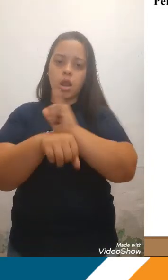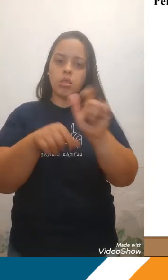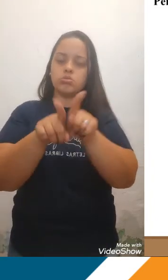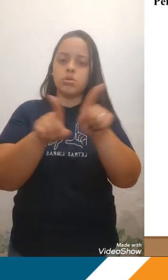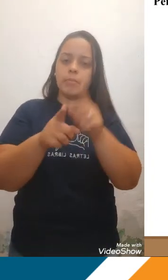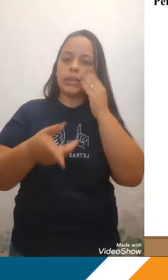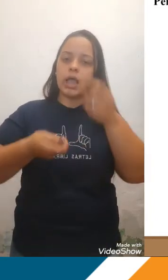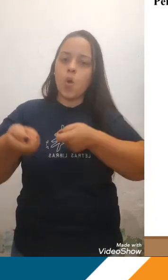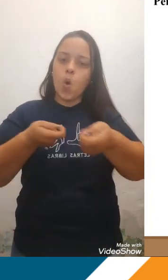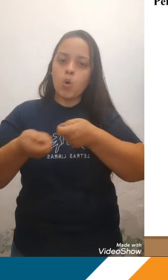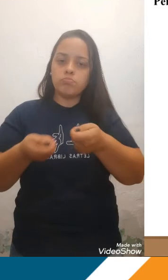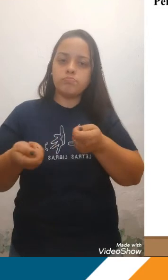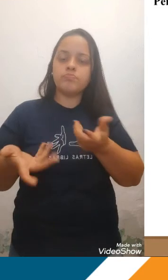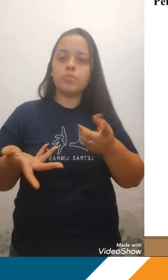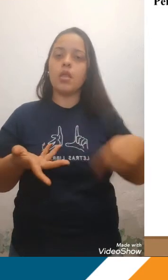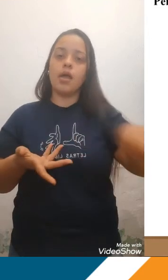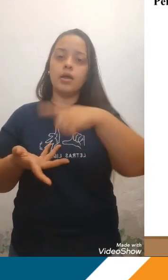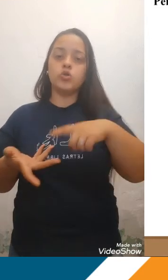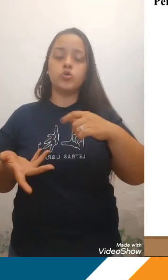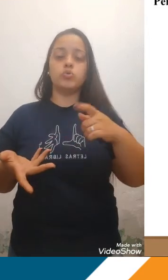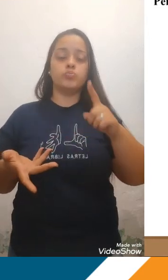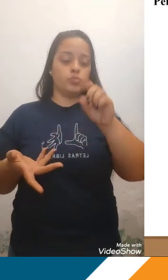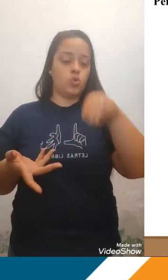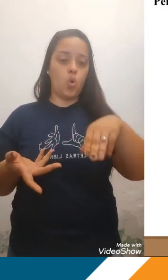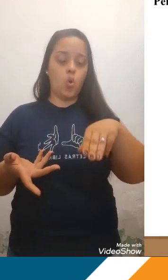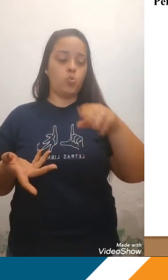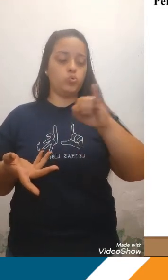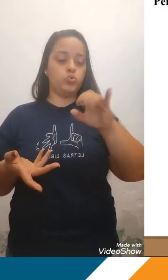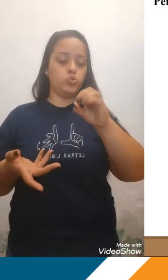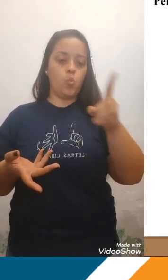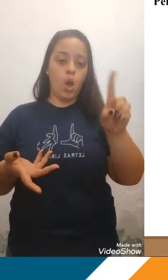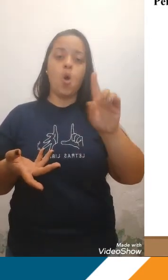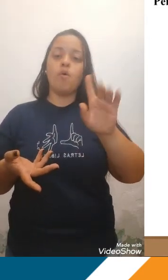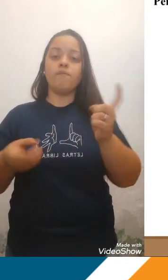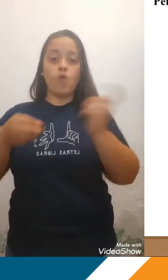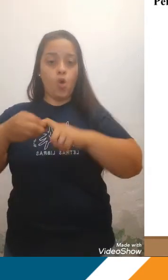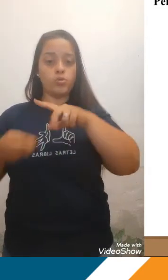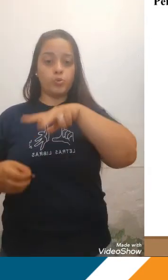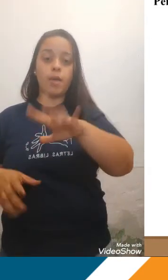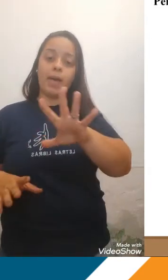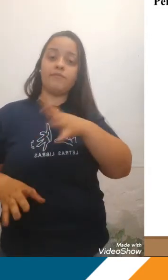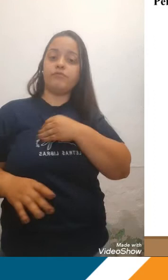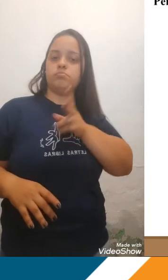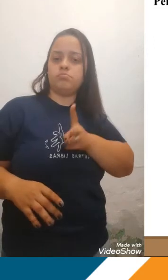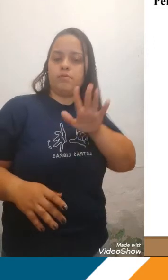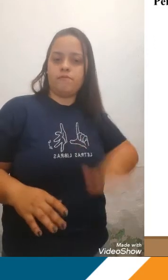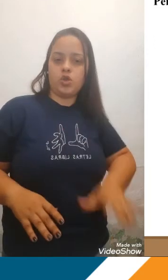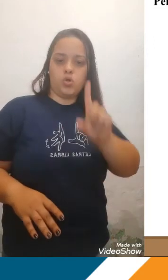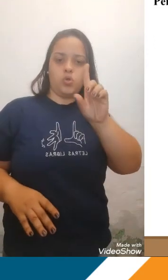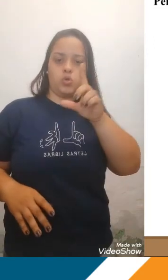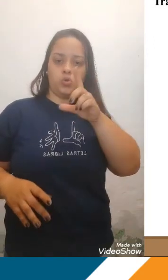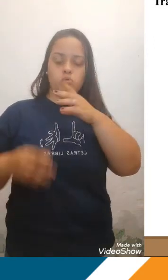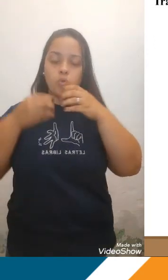estratégica para conservar seus domínios, Dom João VI retorna em 1821, mas deixando seu filho Dom Pedro como regente